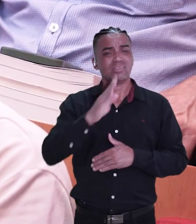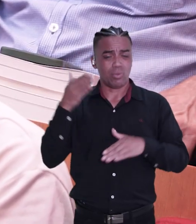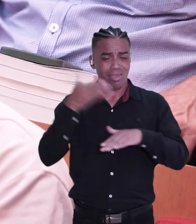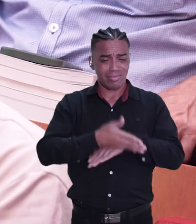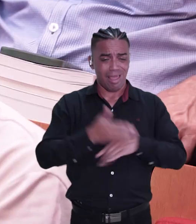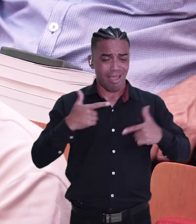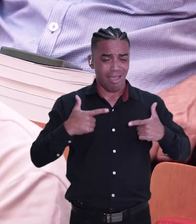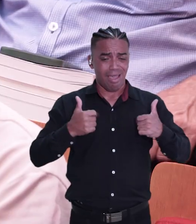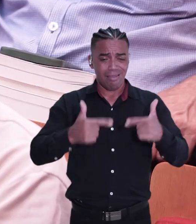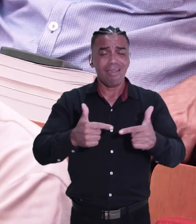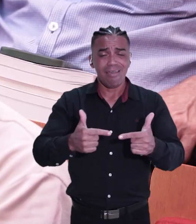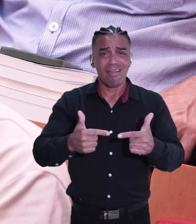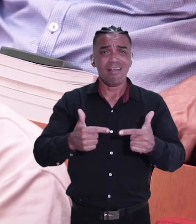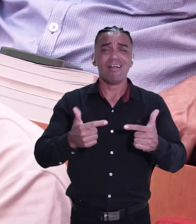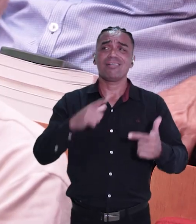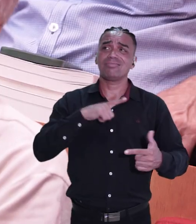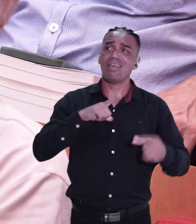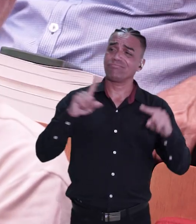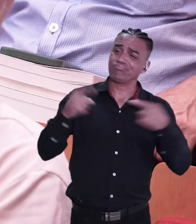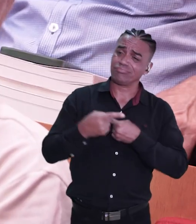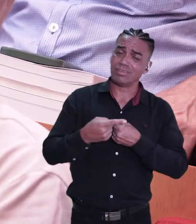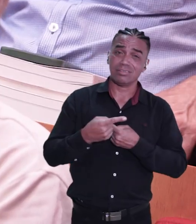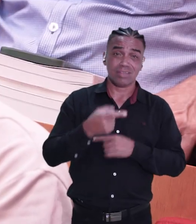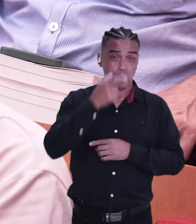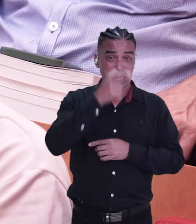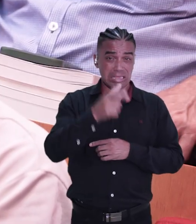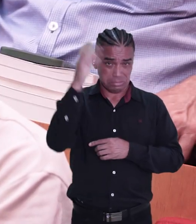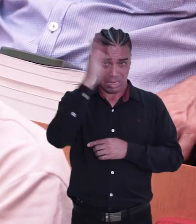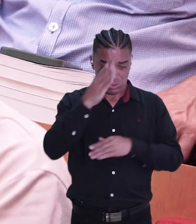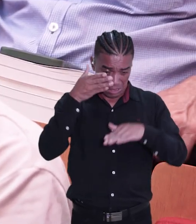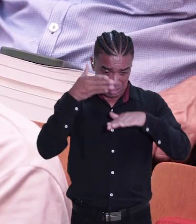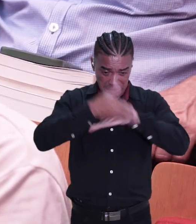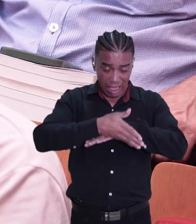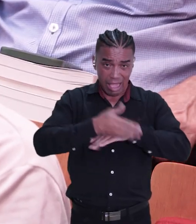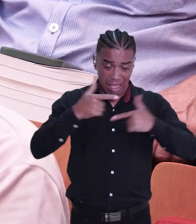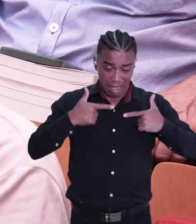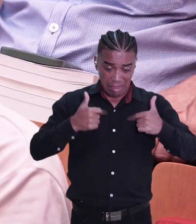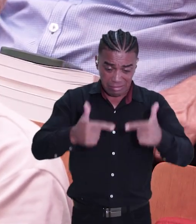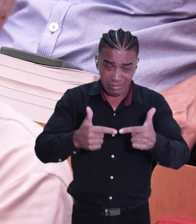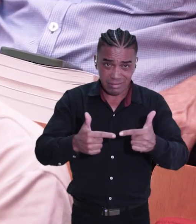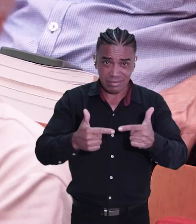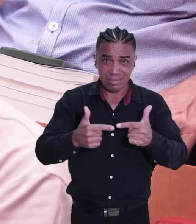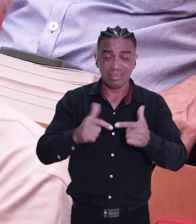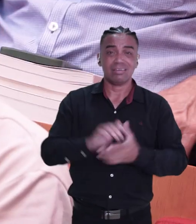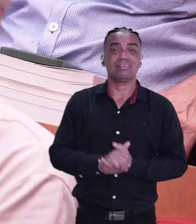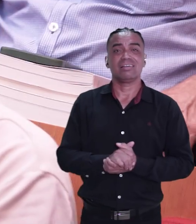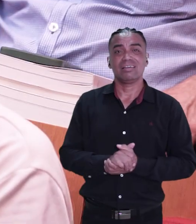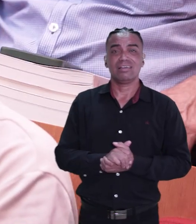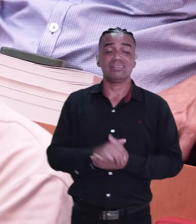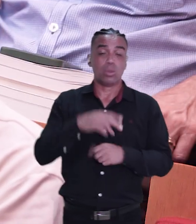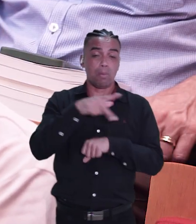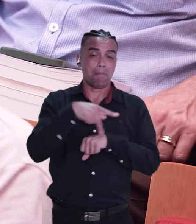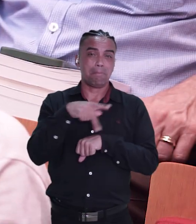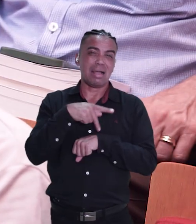uma controvérsia aí, porque eles falam que o Brasil não tinha interesse em entrar na guerra, então o país lá de